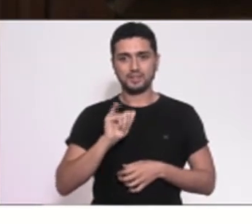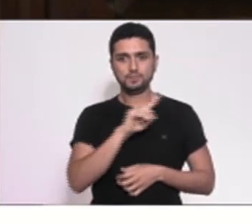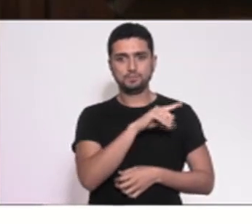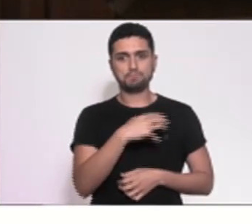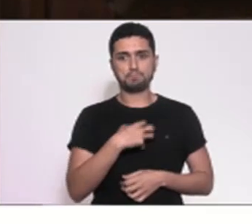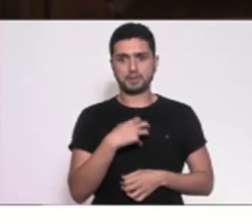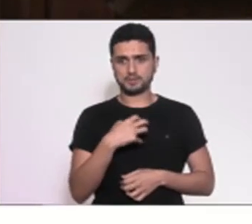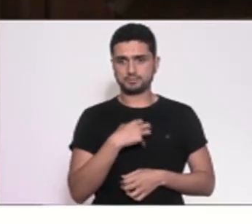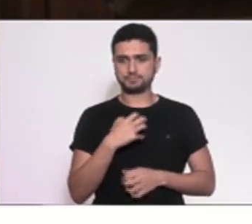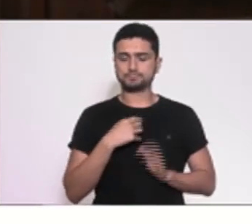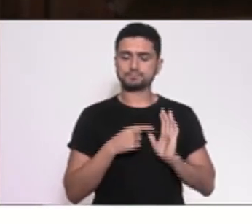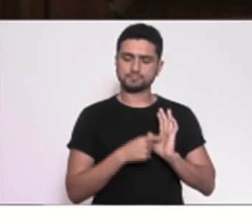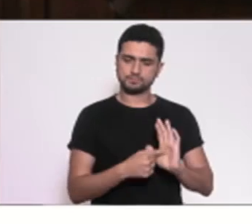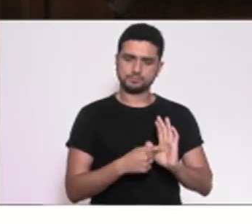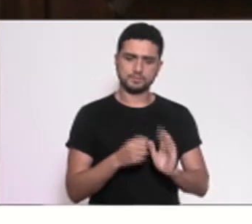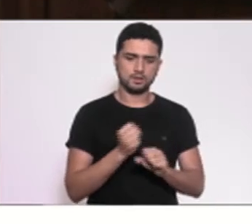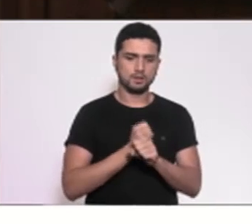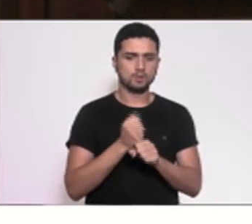de 2017,